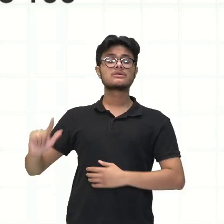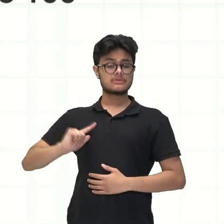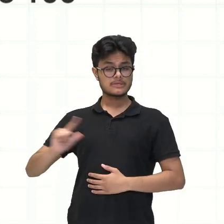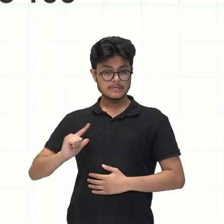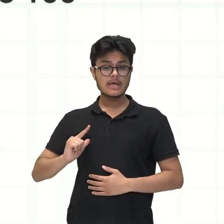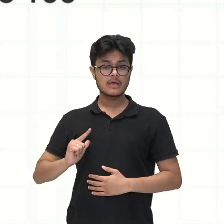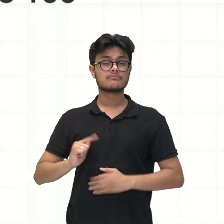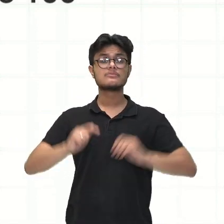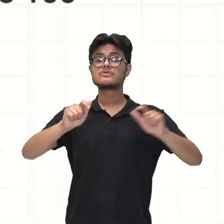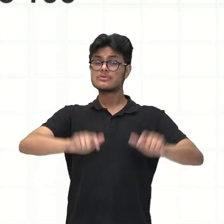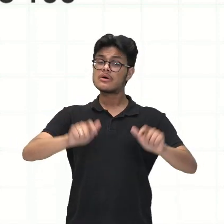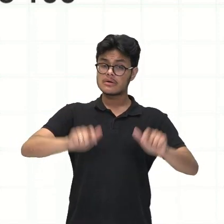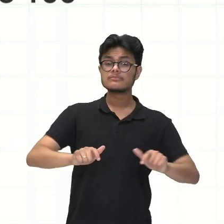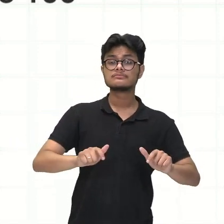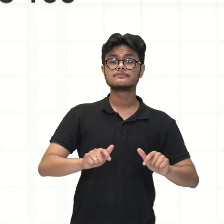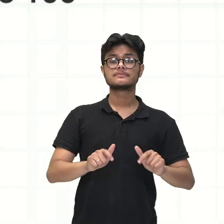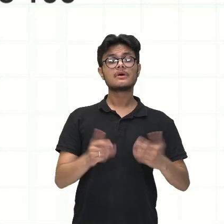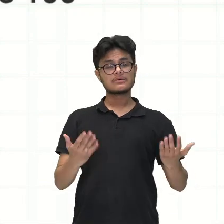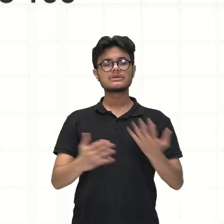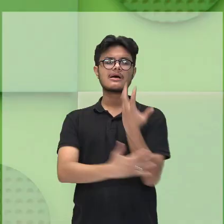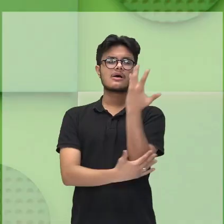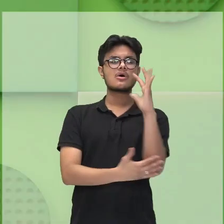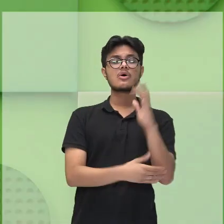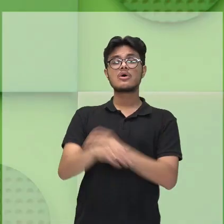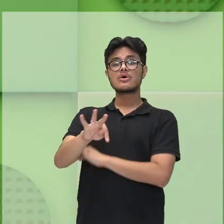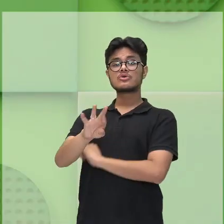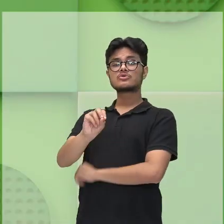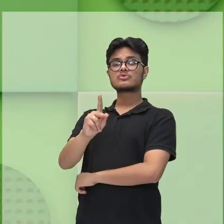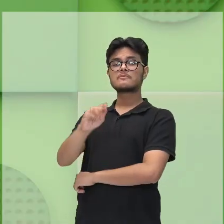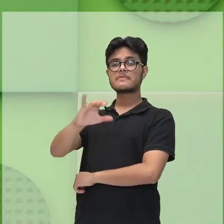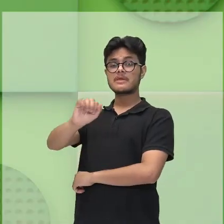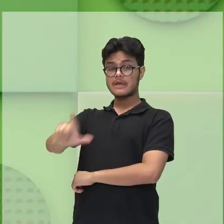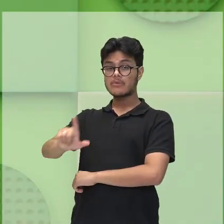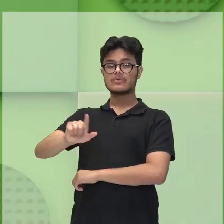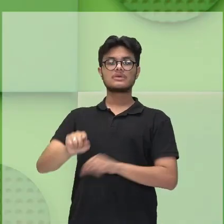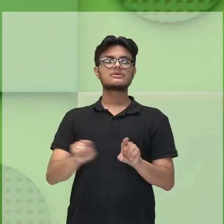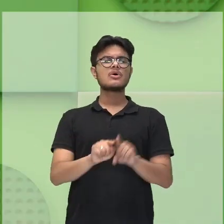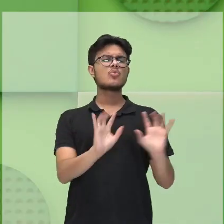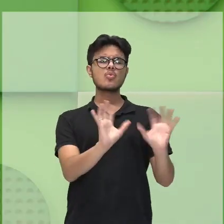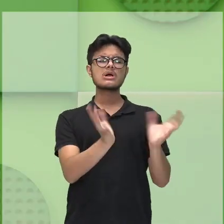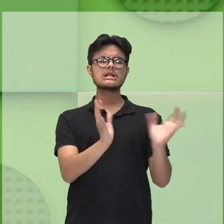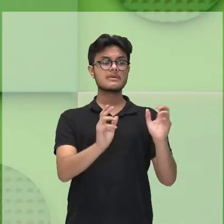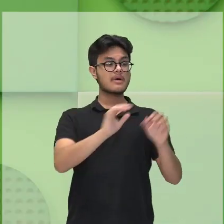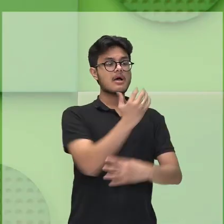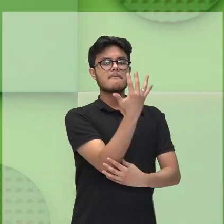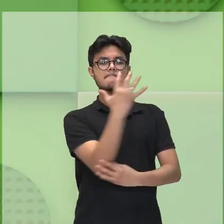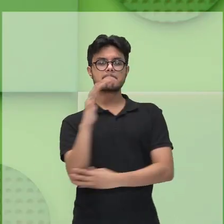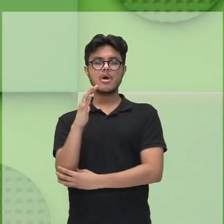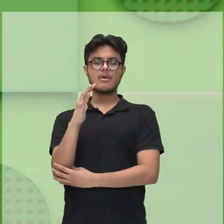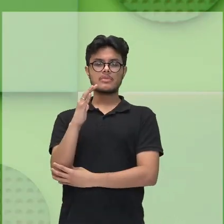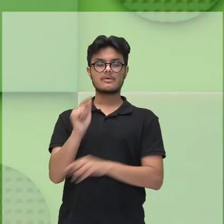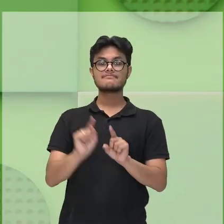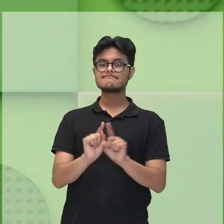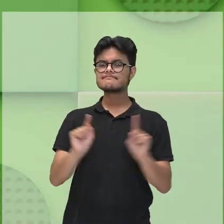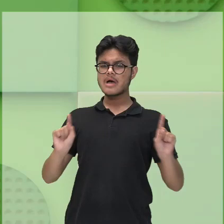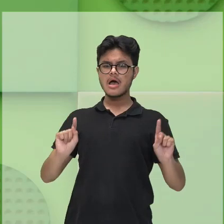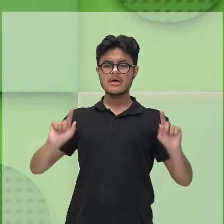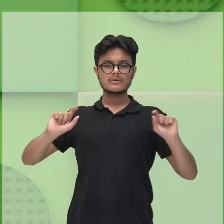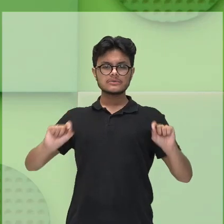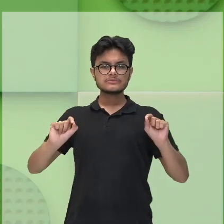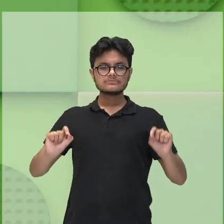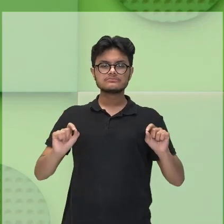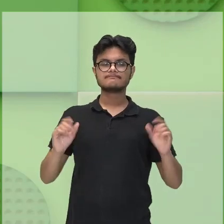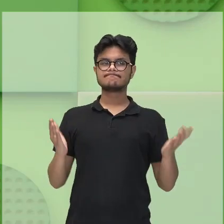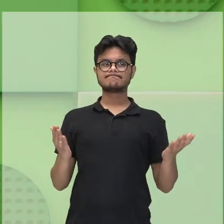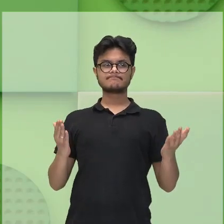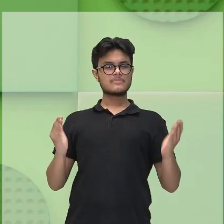desses locais, né, nesses países de clima tropical. Mas o que é importante